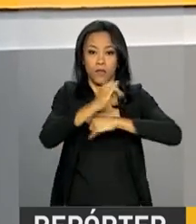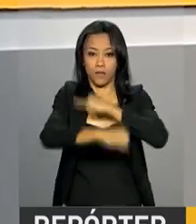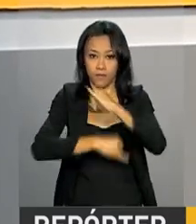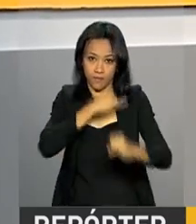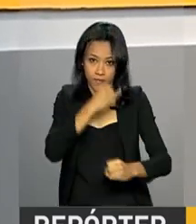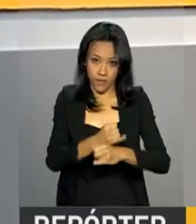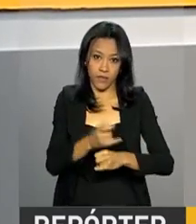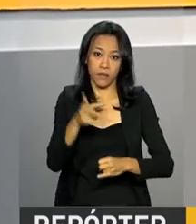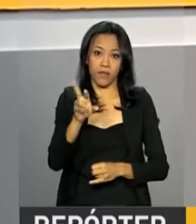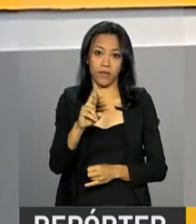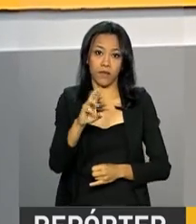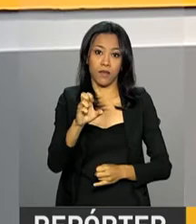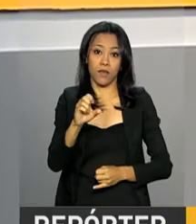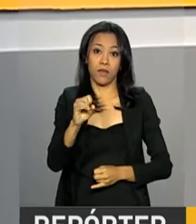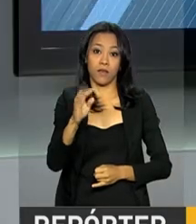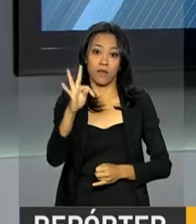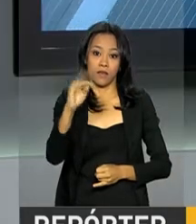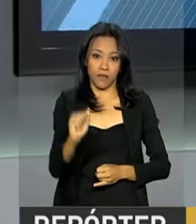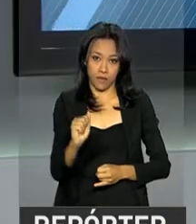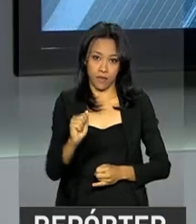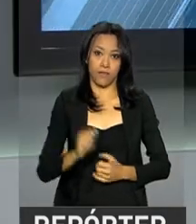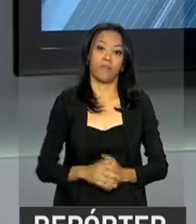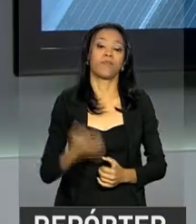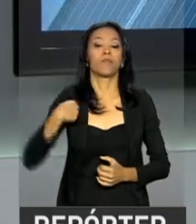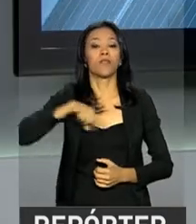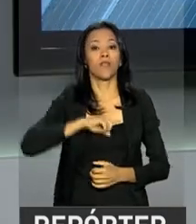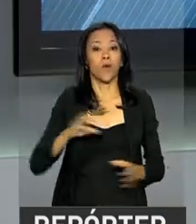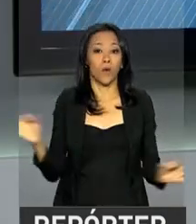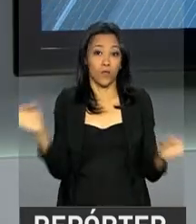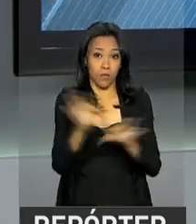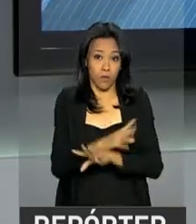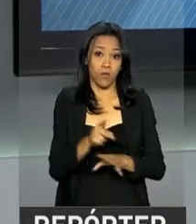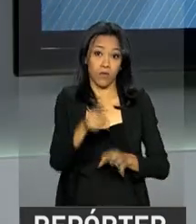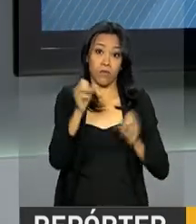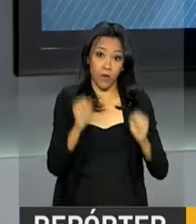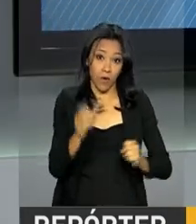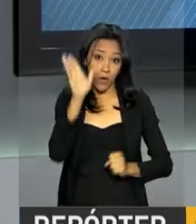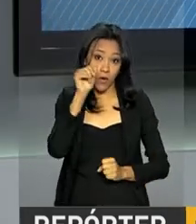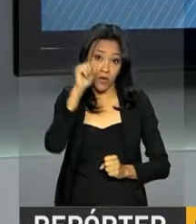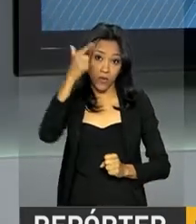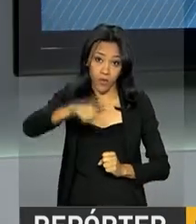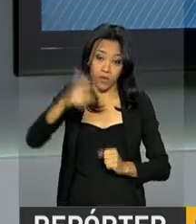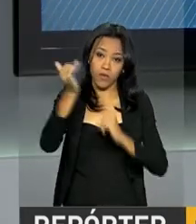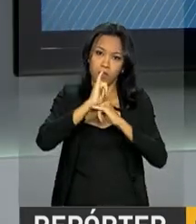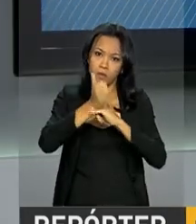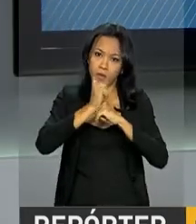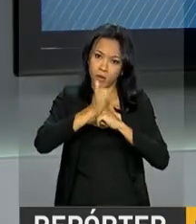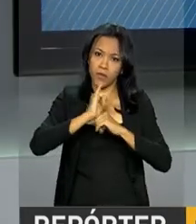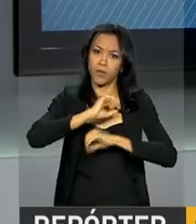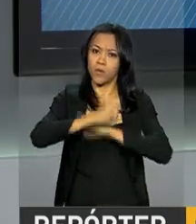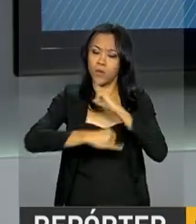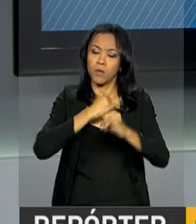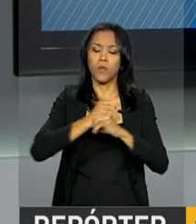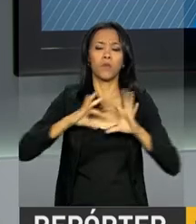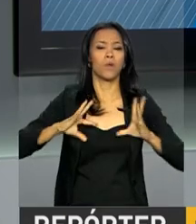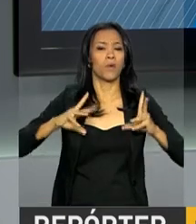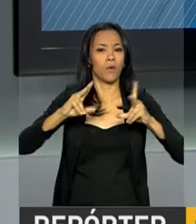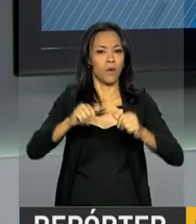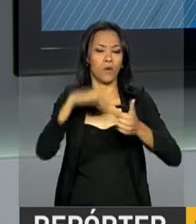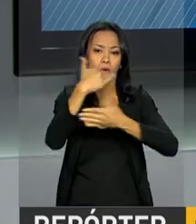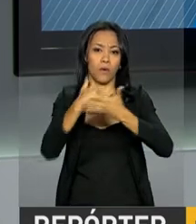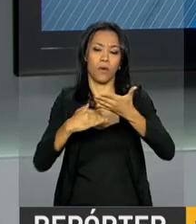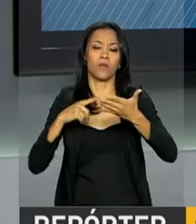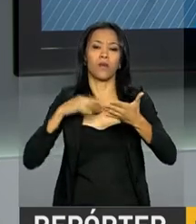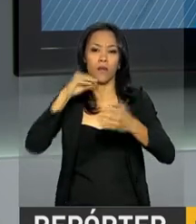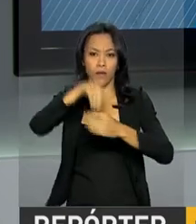da receita federal na internet nós ficamos por aqui você pode rever as reportagens no youtube e toda a programação também está na